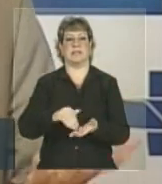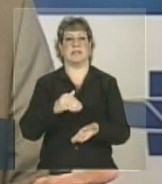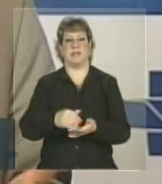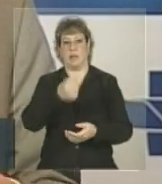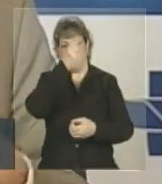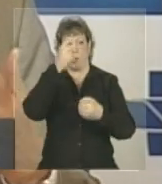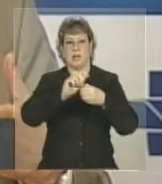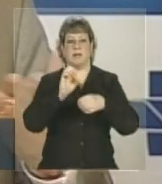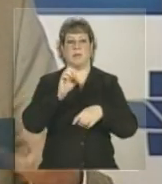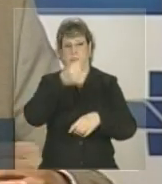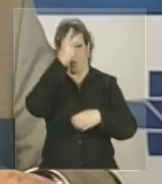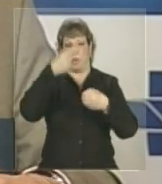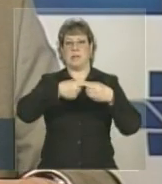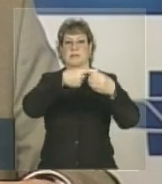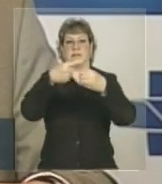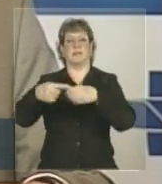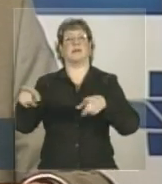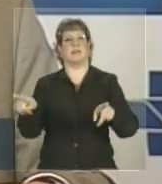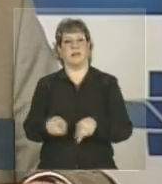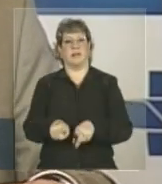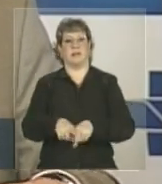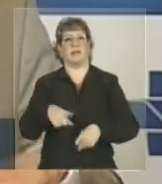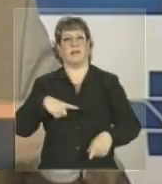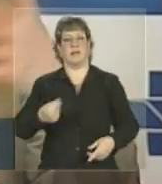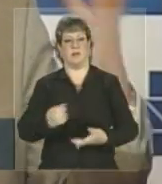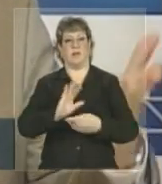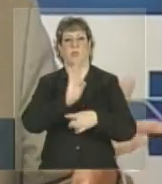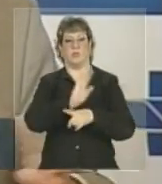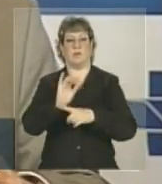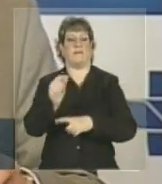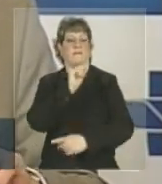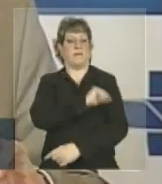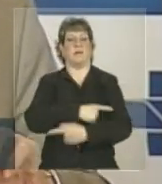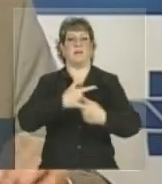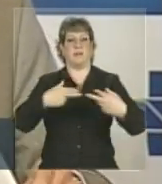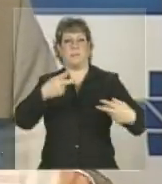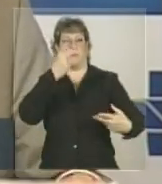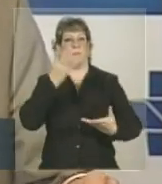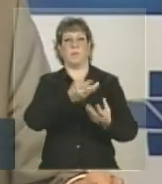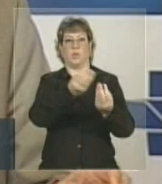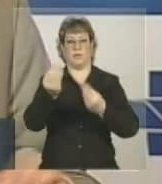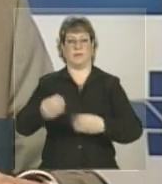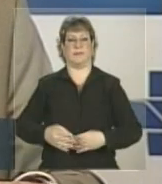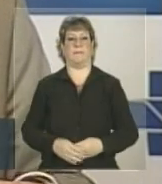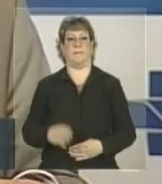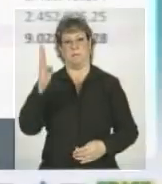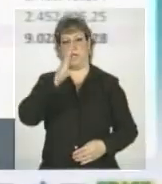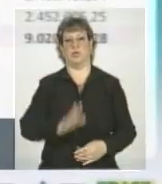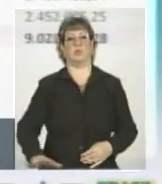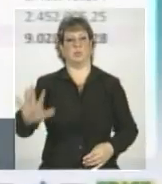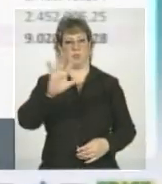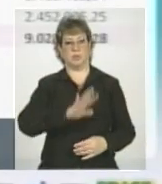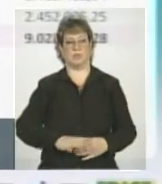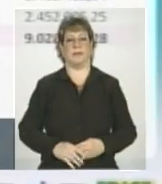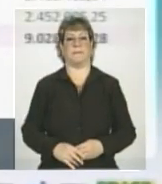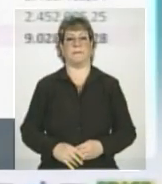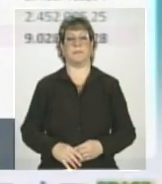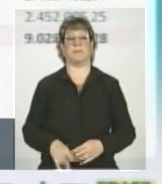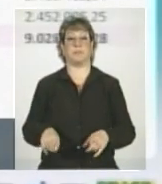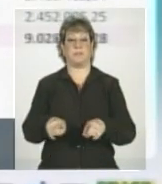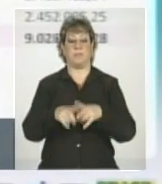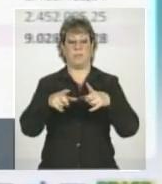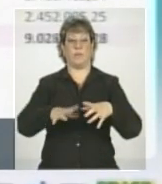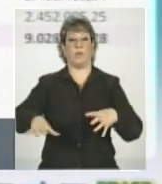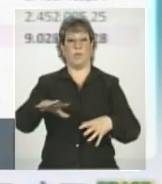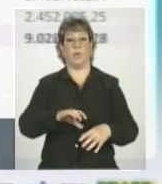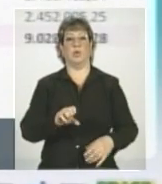municipais, né, têm com a mobilização para uma vacinação dessa de milhões de pessoas no Brasil inteiro. Pode passar. Na região sudeste, né, a